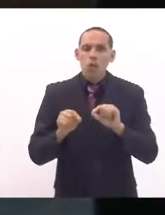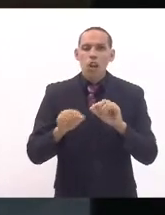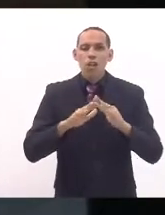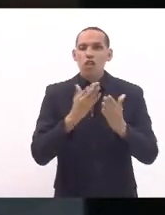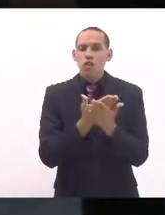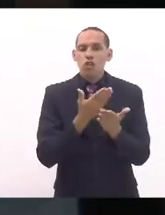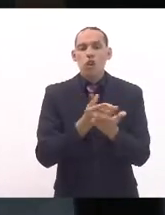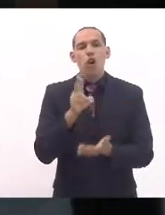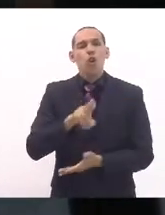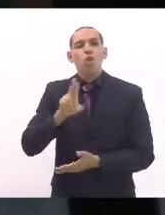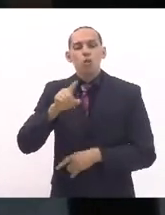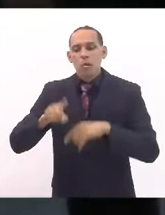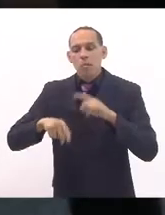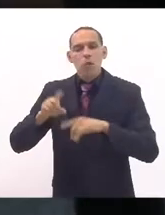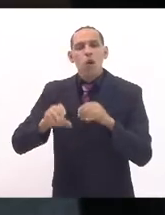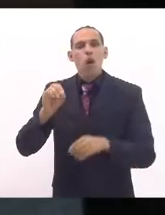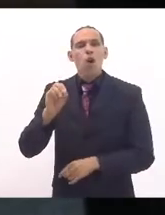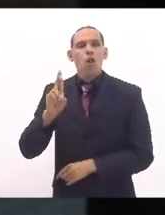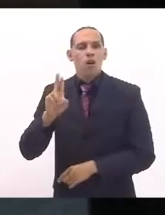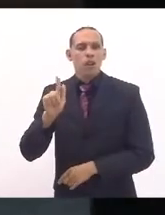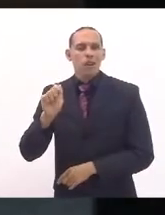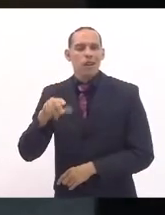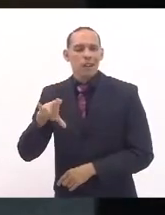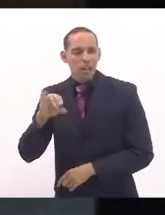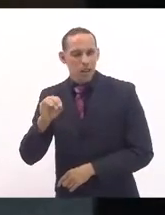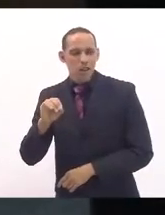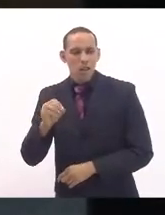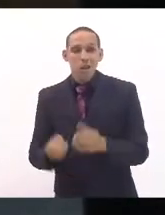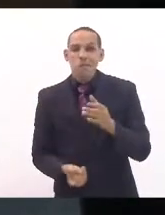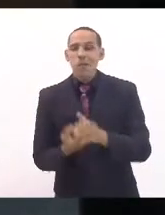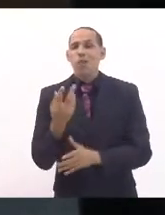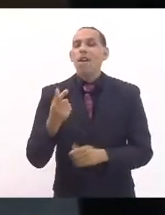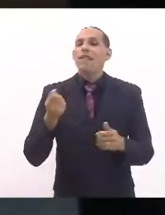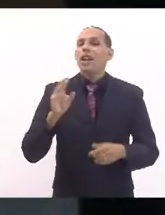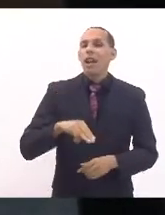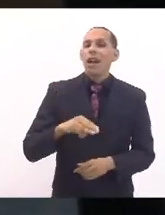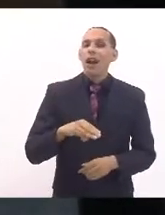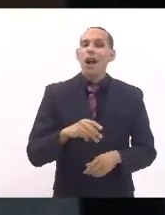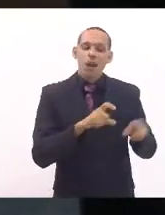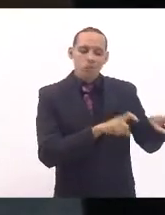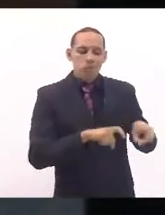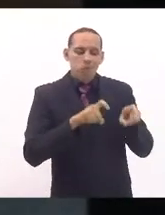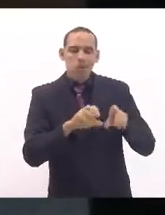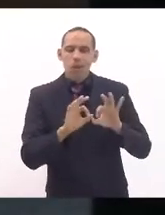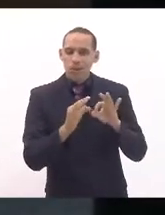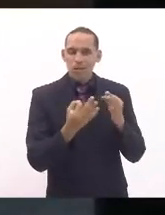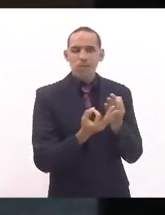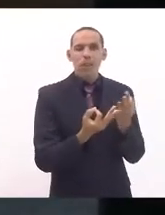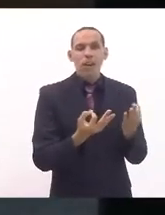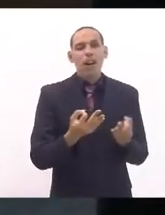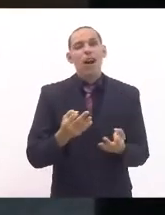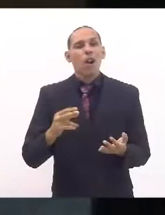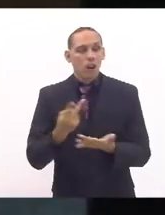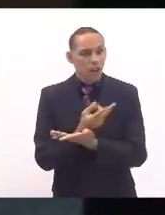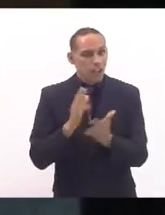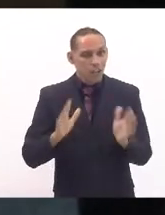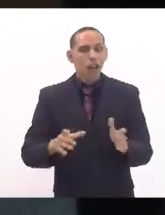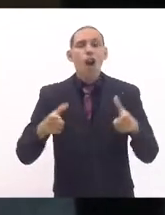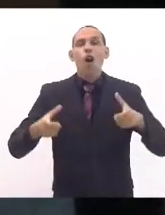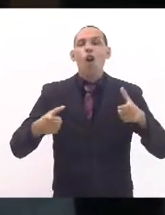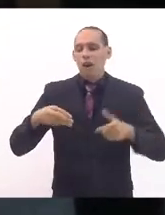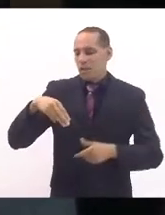os produtos orgânicos produzidos pela agricultura familiar. Isso já é a realidade no município de